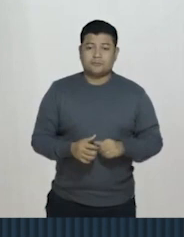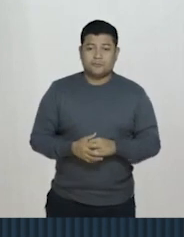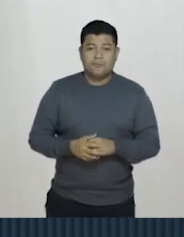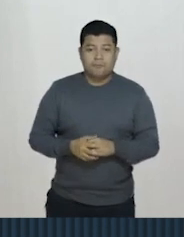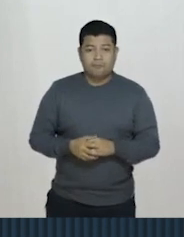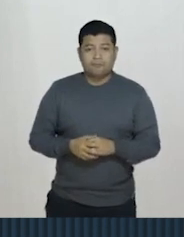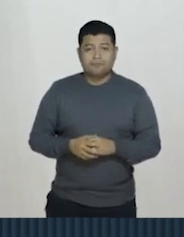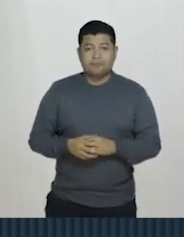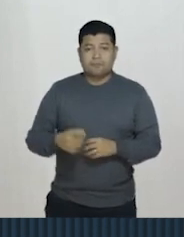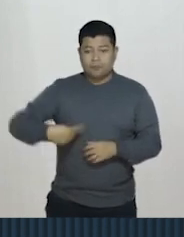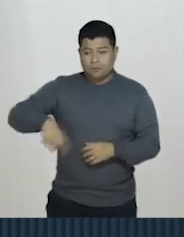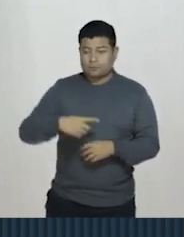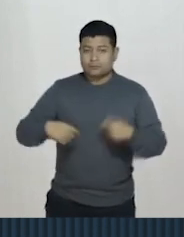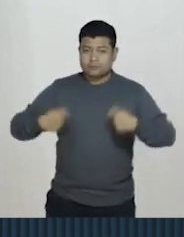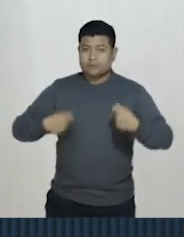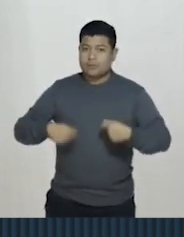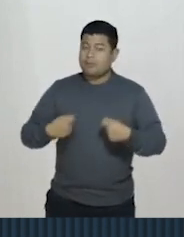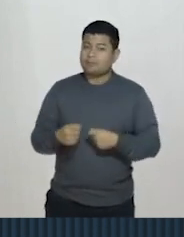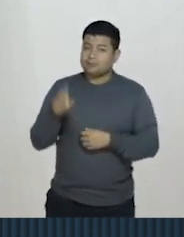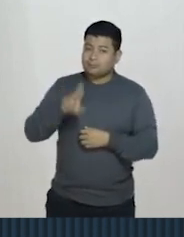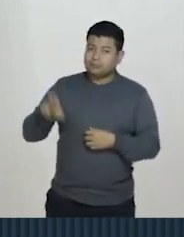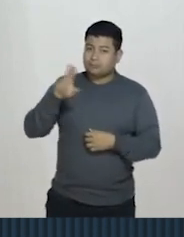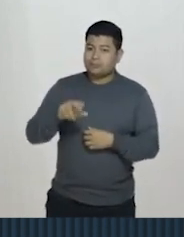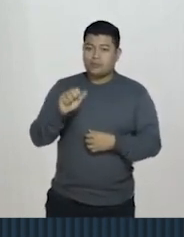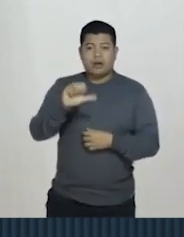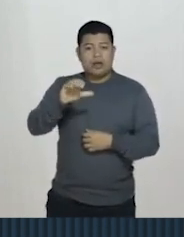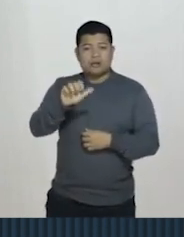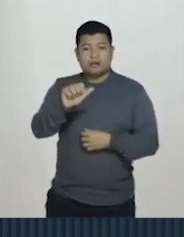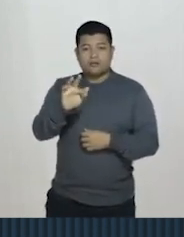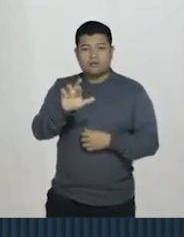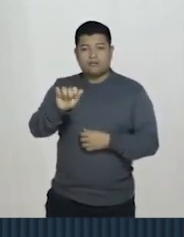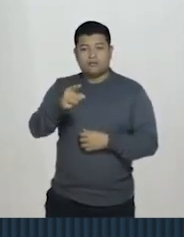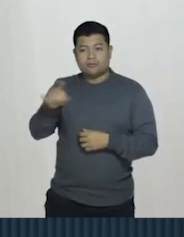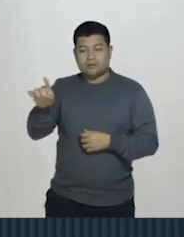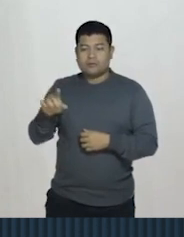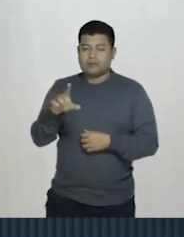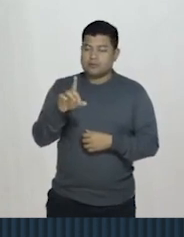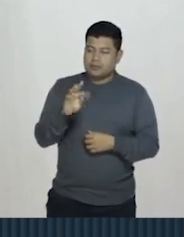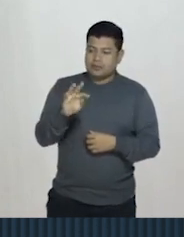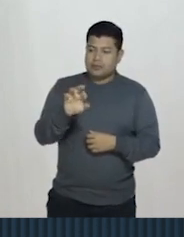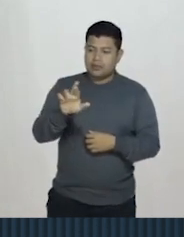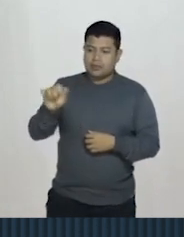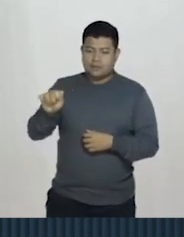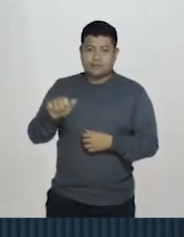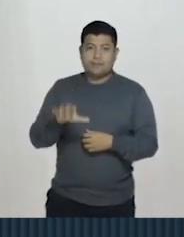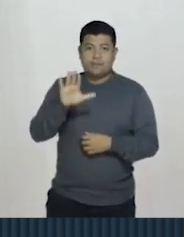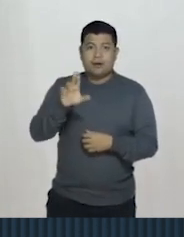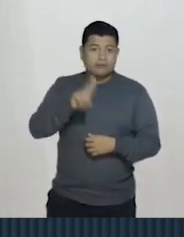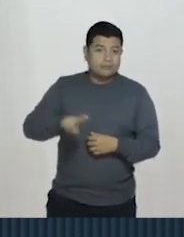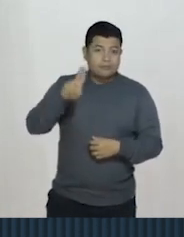estar fazendo isso. Nós precisamos começar a utilizar o açafrão da terra, que é o maior anti-inflamatório que nós temos, mas se utilizar